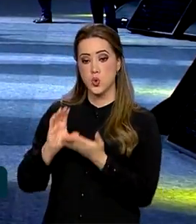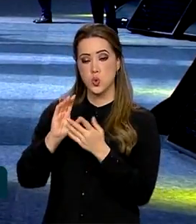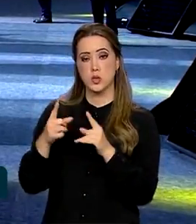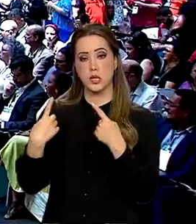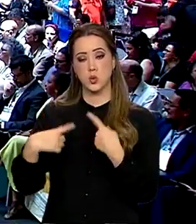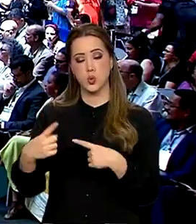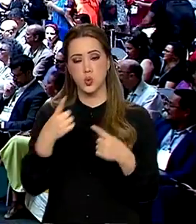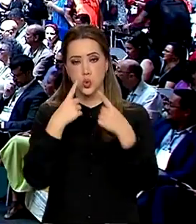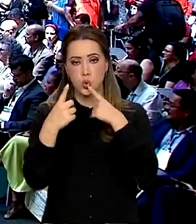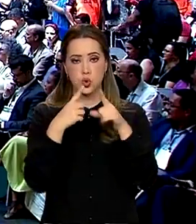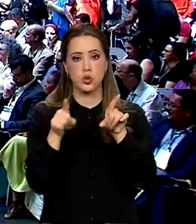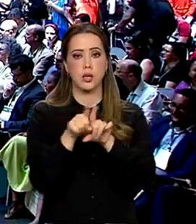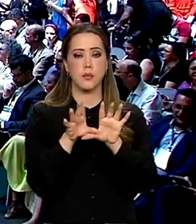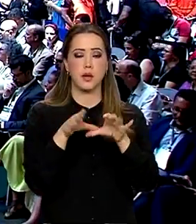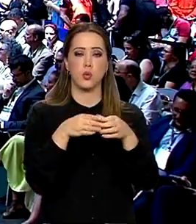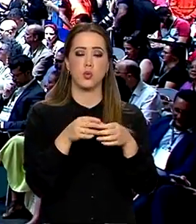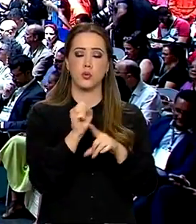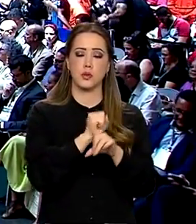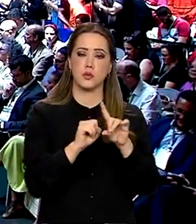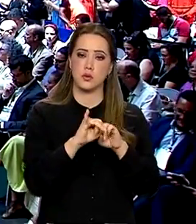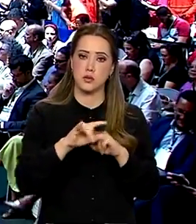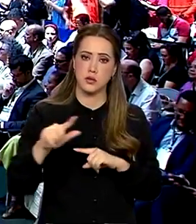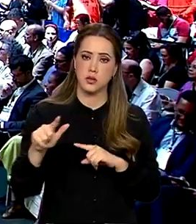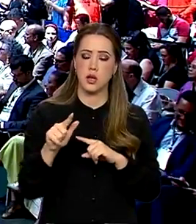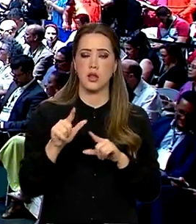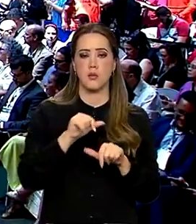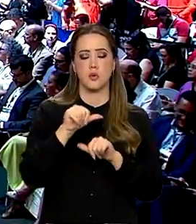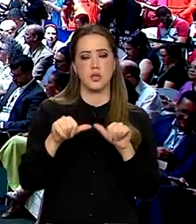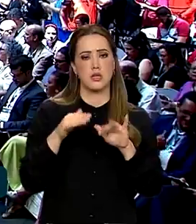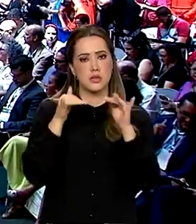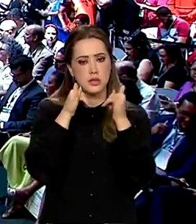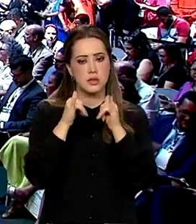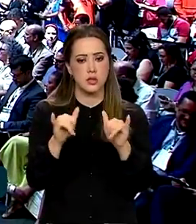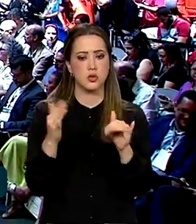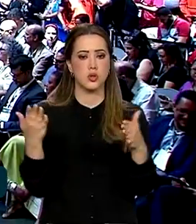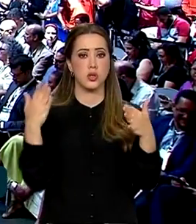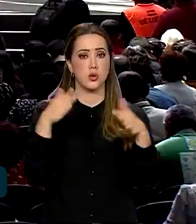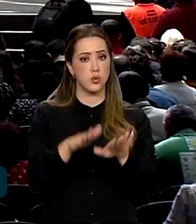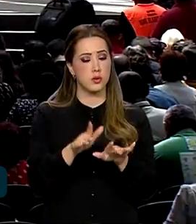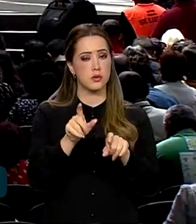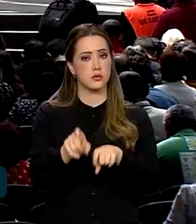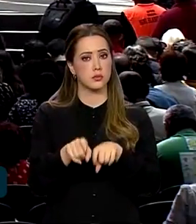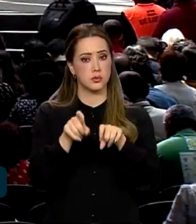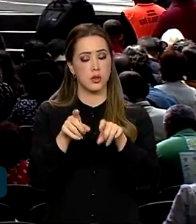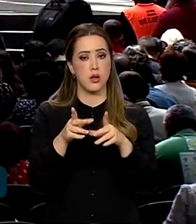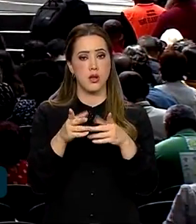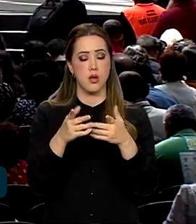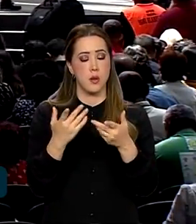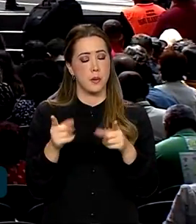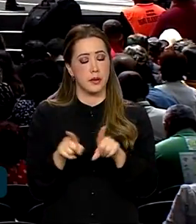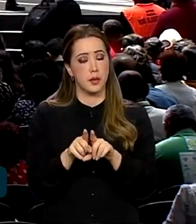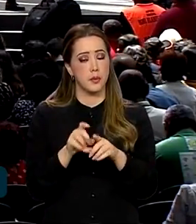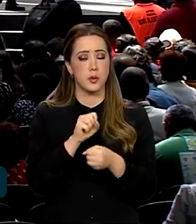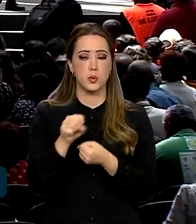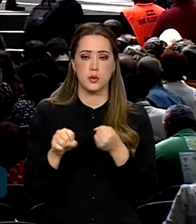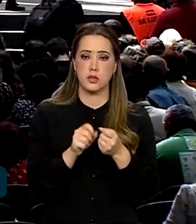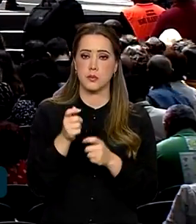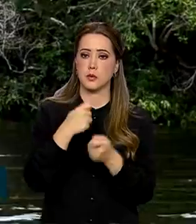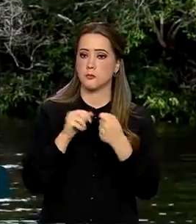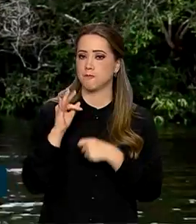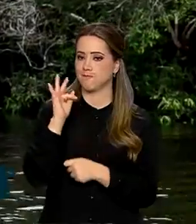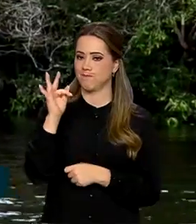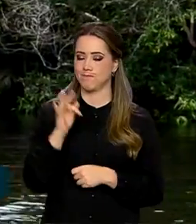com as entidades da sociedade civil temas como transição energética, inclusão produtiva e sustentabilidade para a economia do